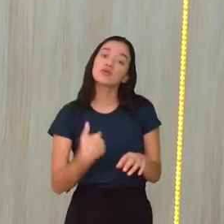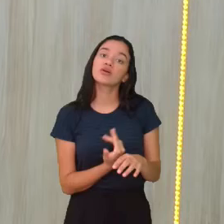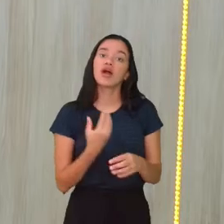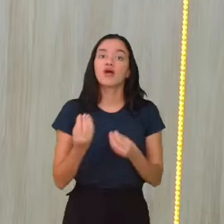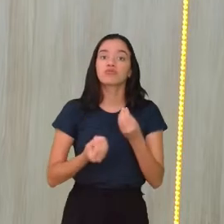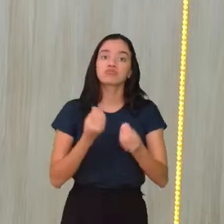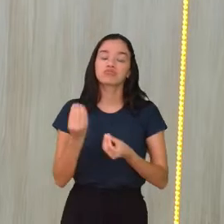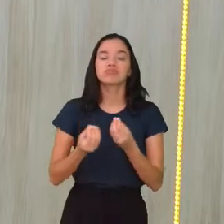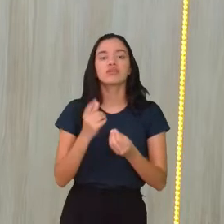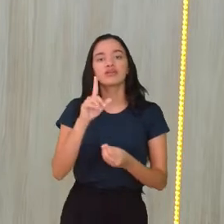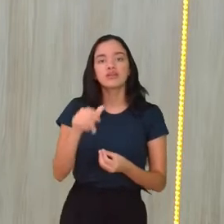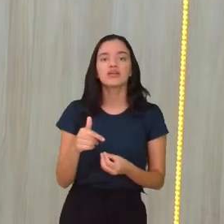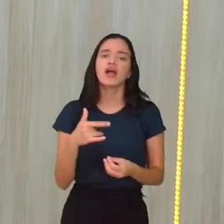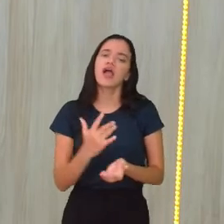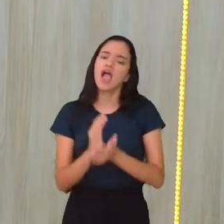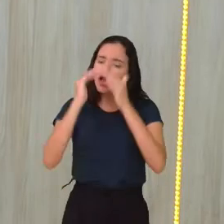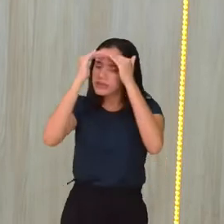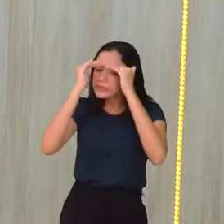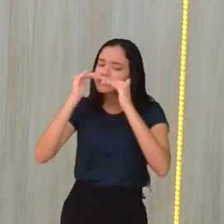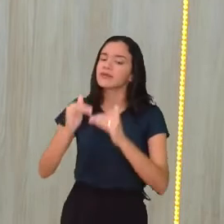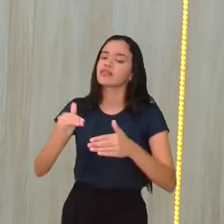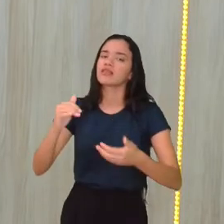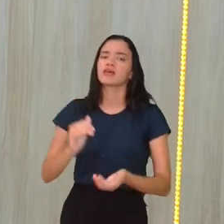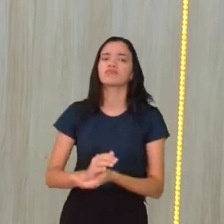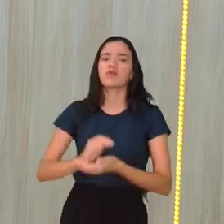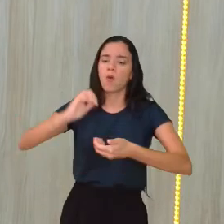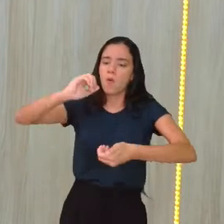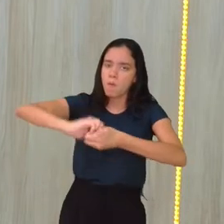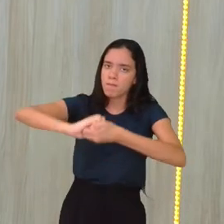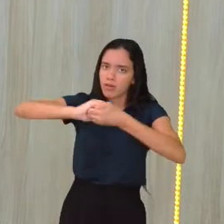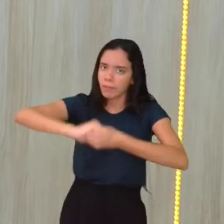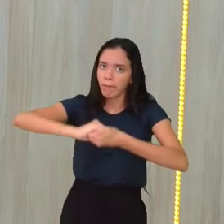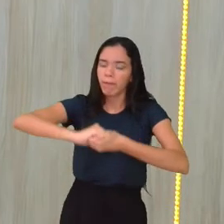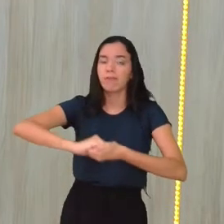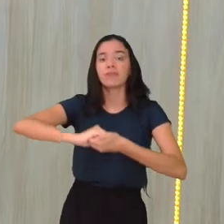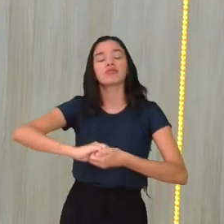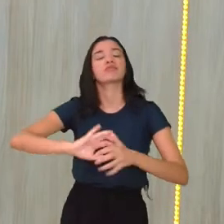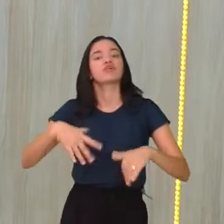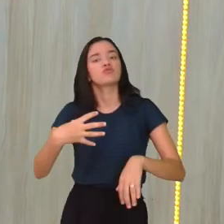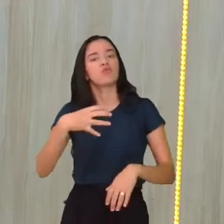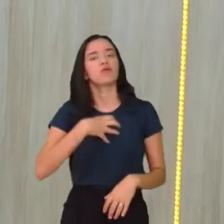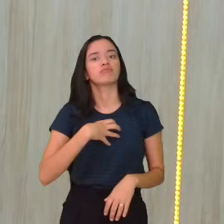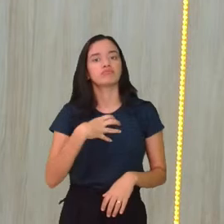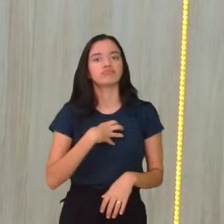como um adversário, a gente vai lá, respeita, cumprimenta, né? E trata aí de uma forma